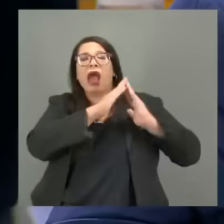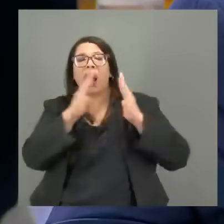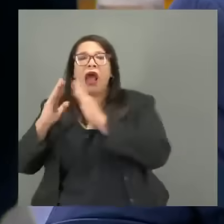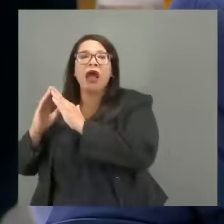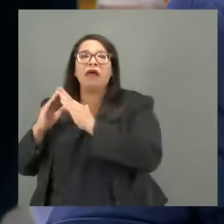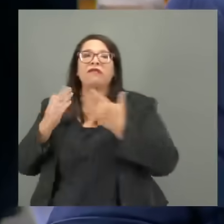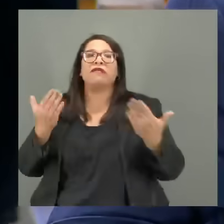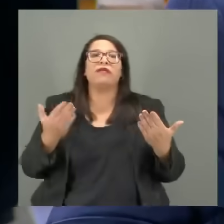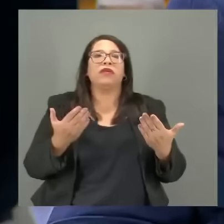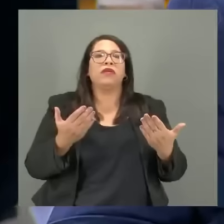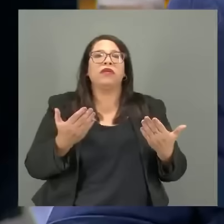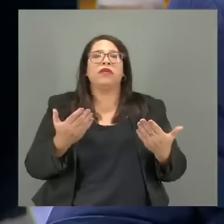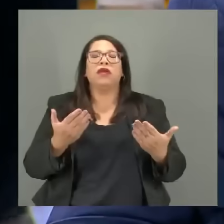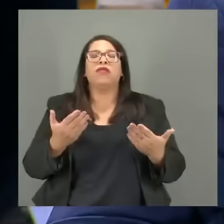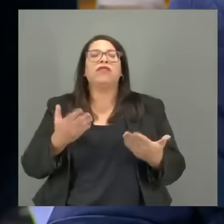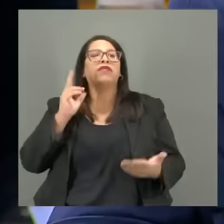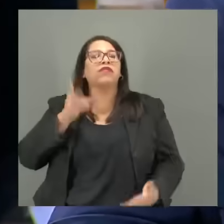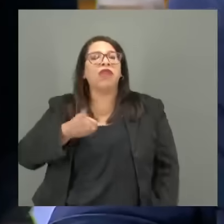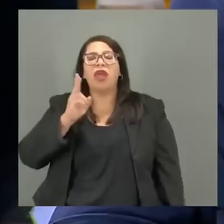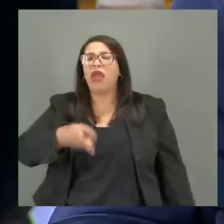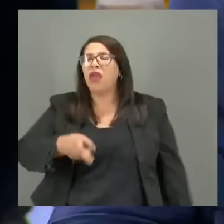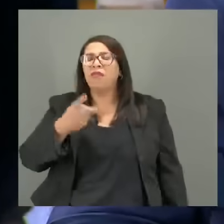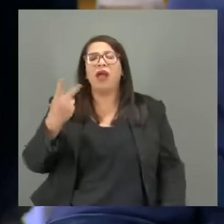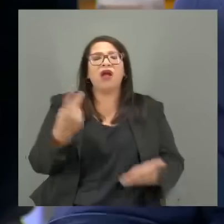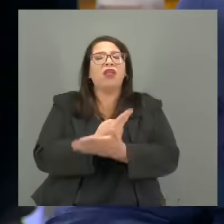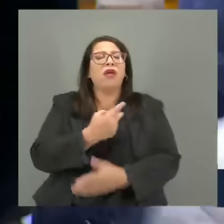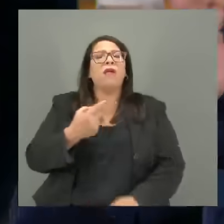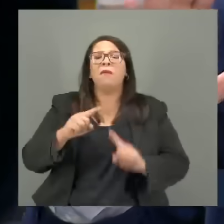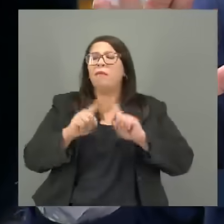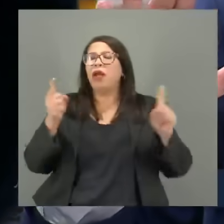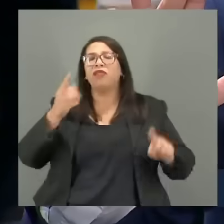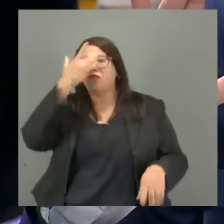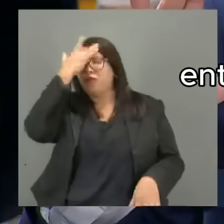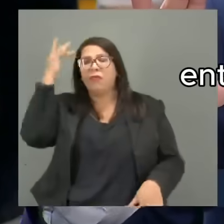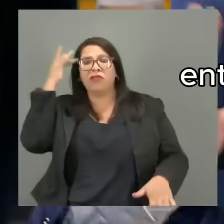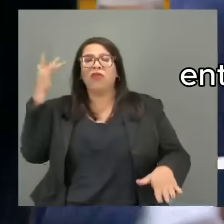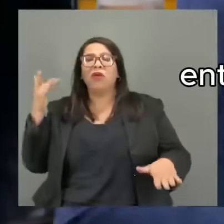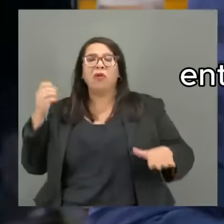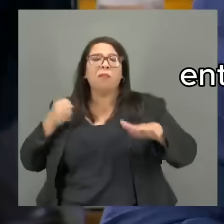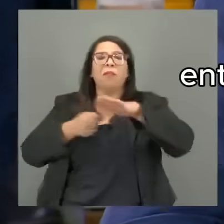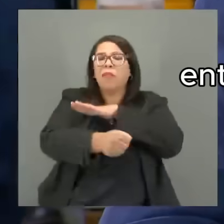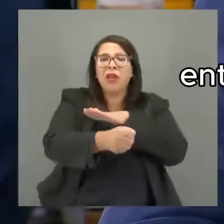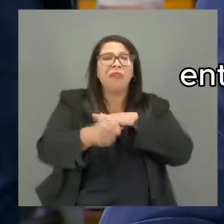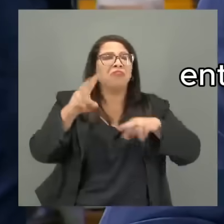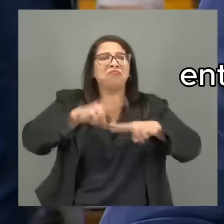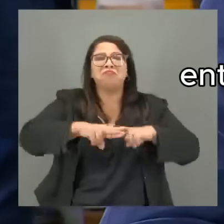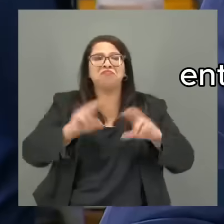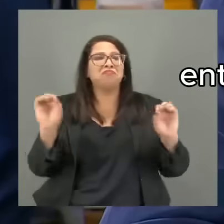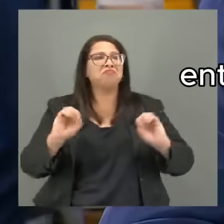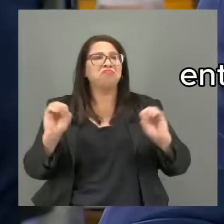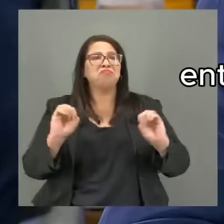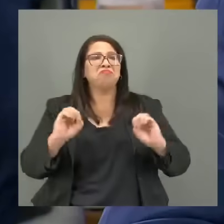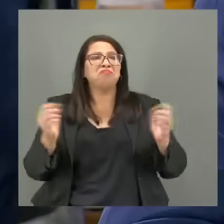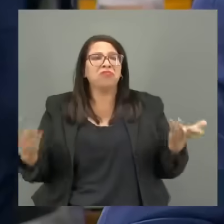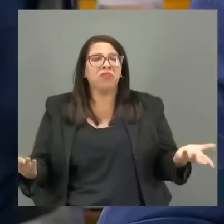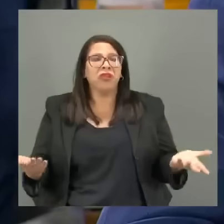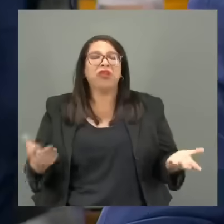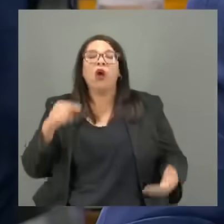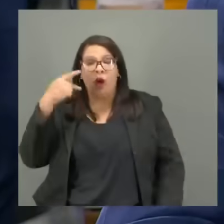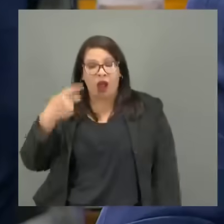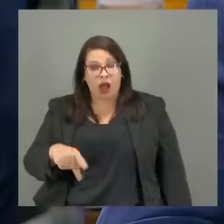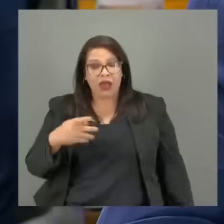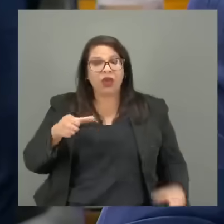propriedades, escândalo por cima de escândalo, mas não vê ninguém preso. Então essa comissão parlamentar de inquérito,